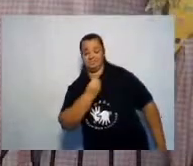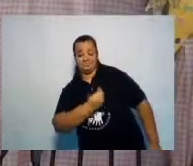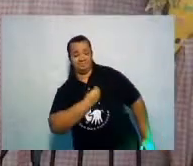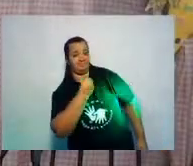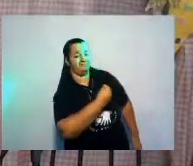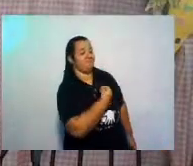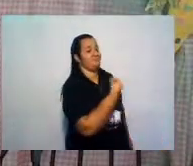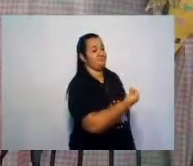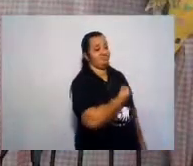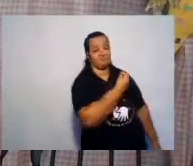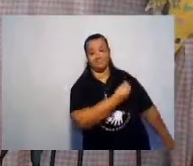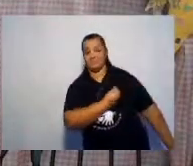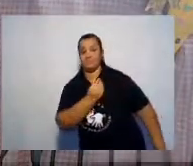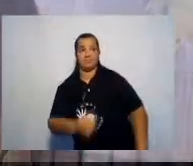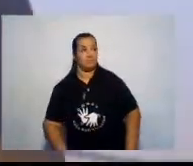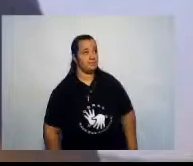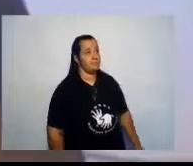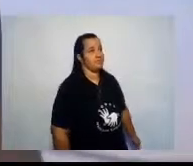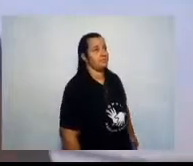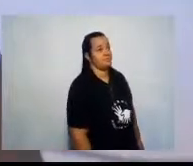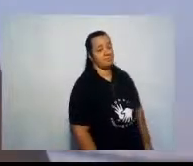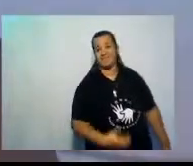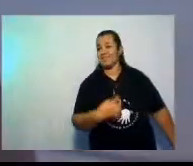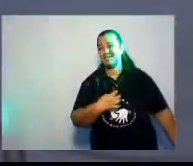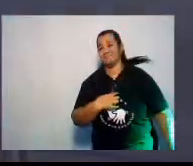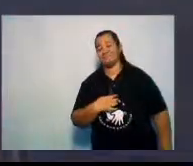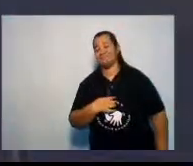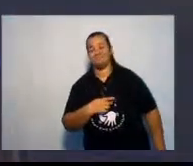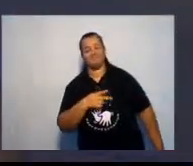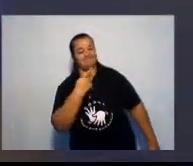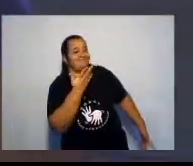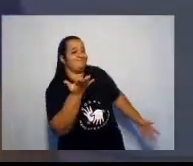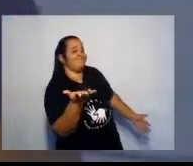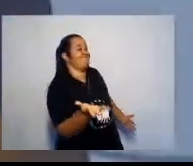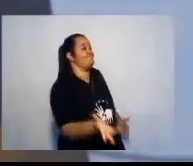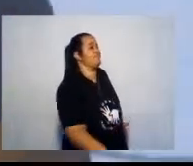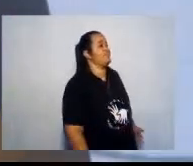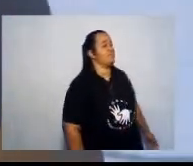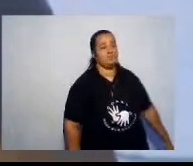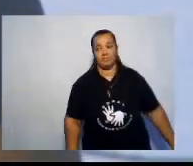a número um da minha vida. Sinto em te